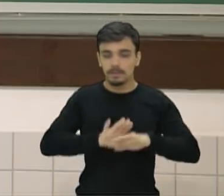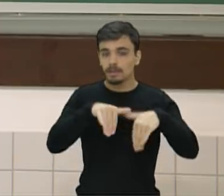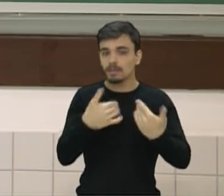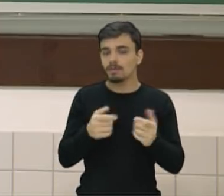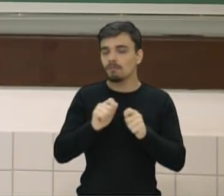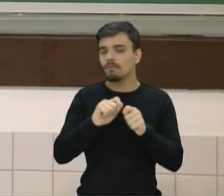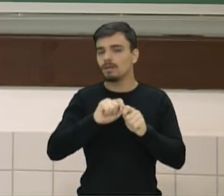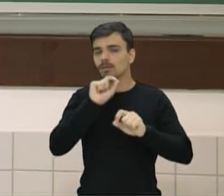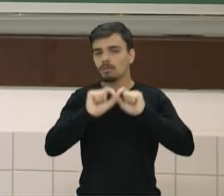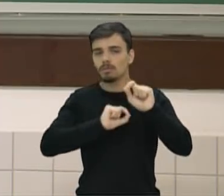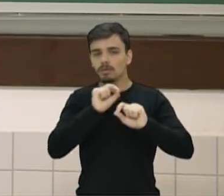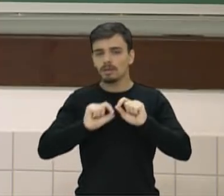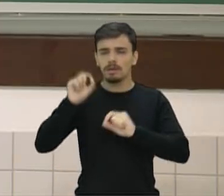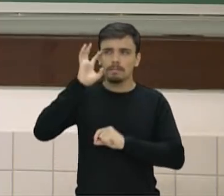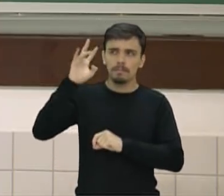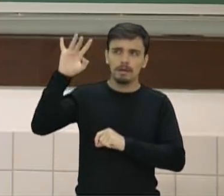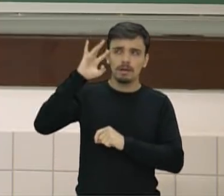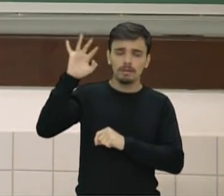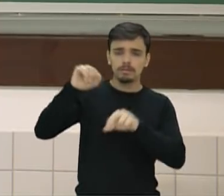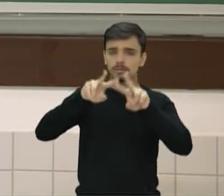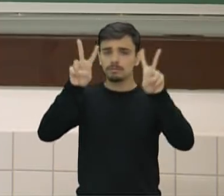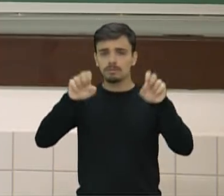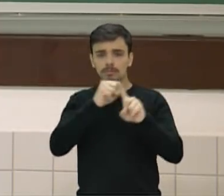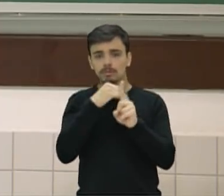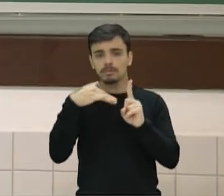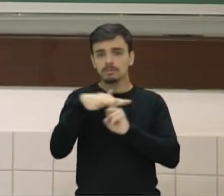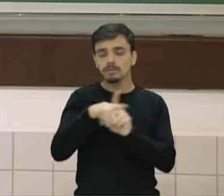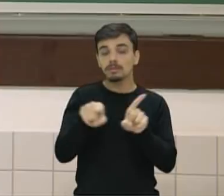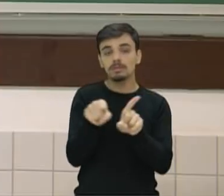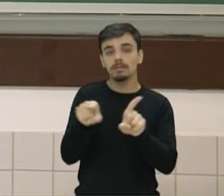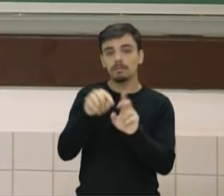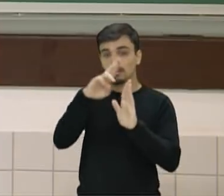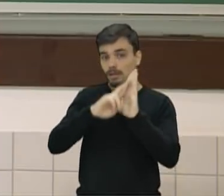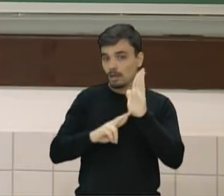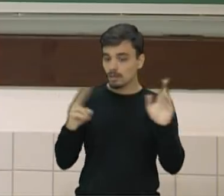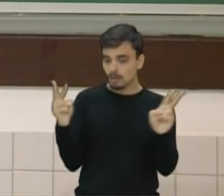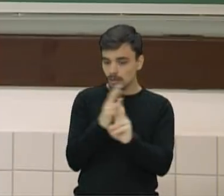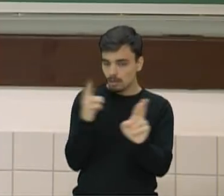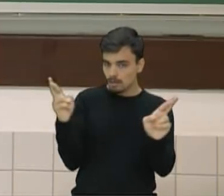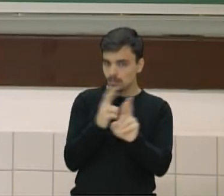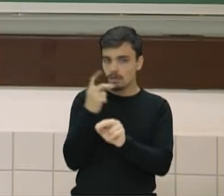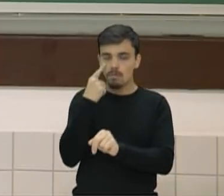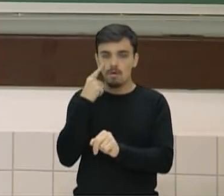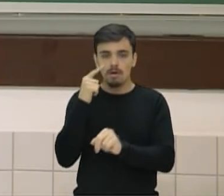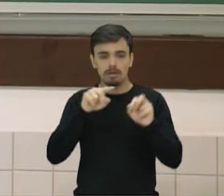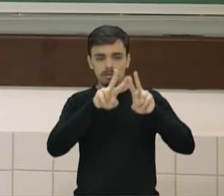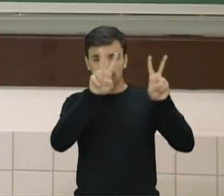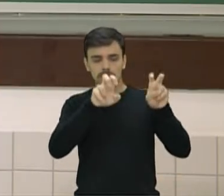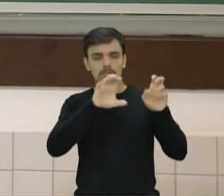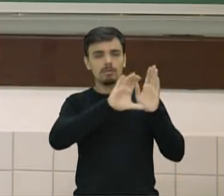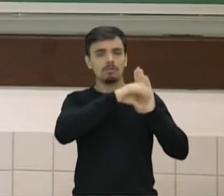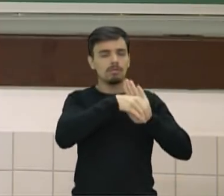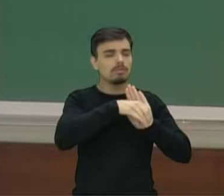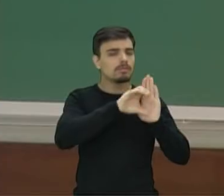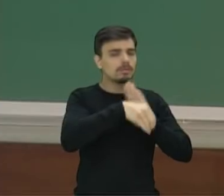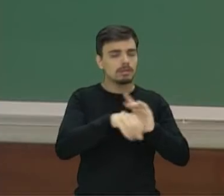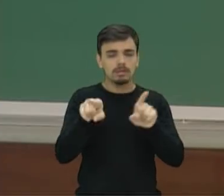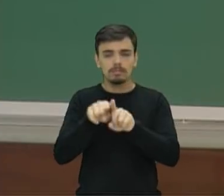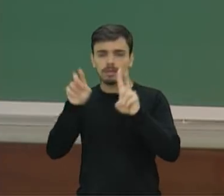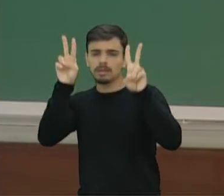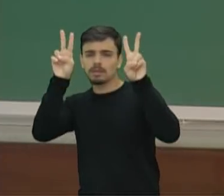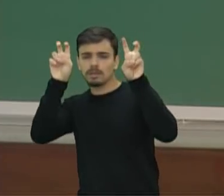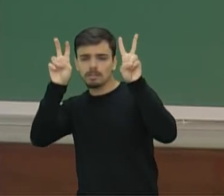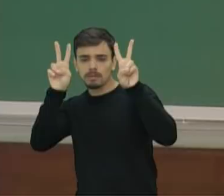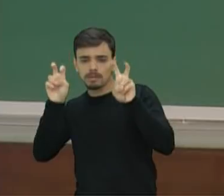Então vamos fazer essa reflexão agora sobre sociologia e redação. Então são os conceitos e aqui os temas.